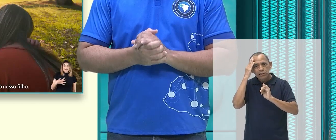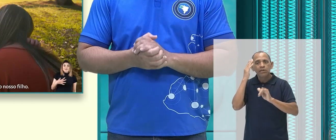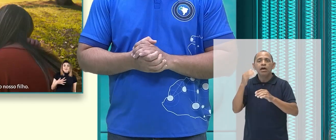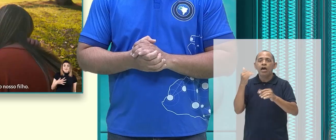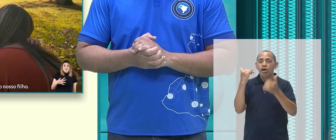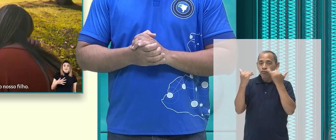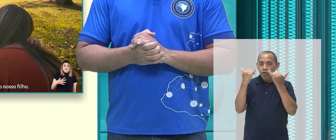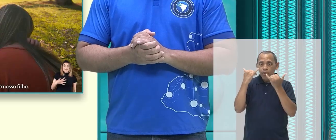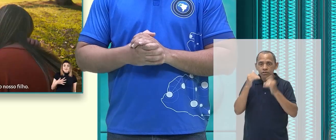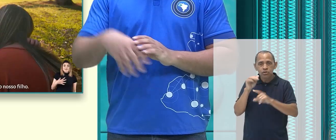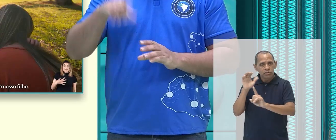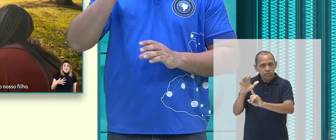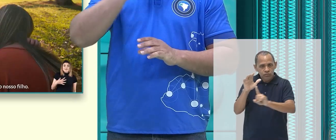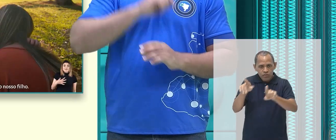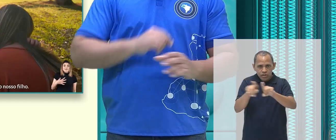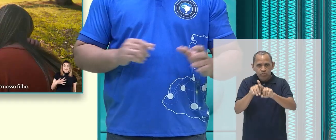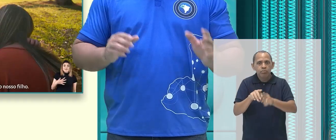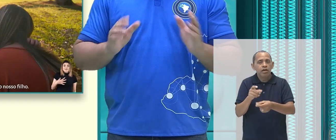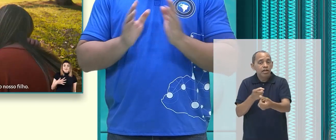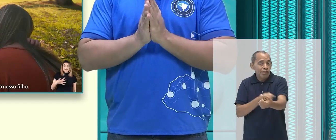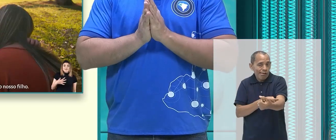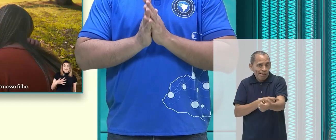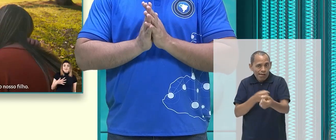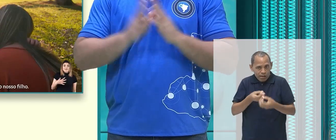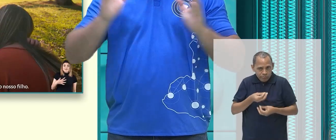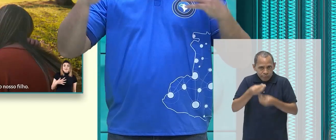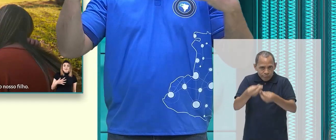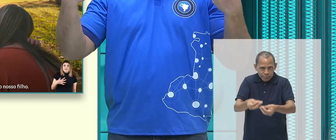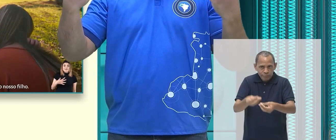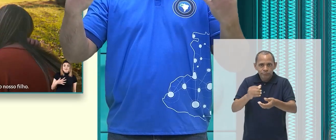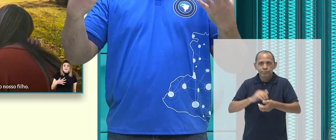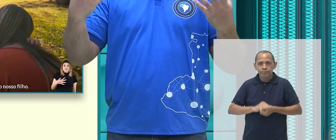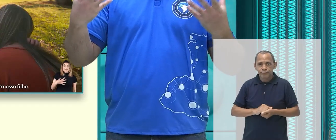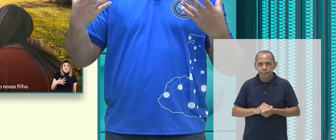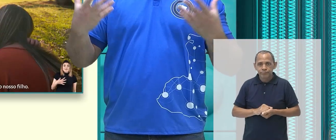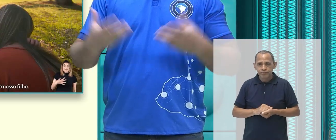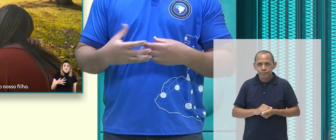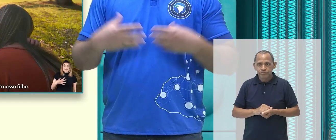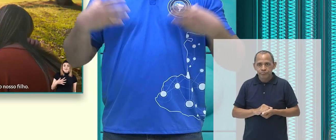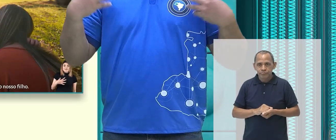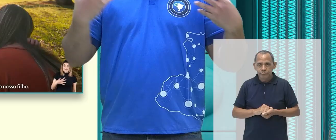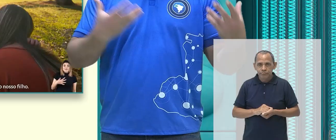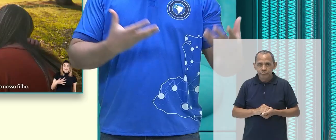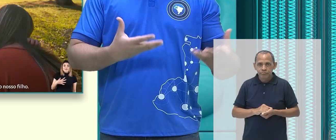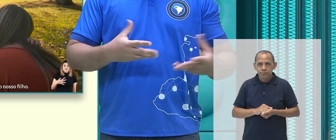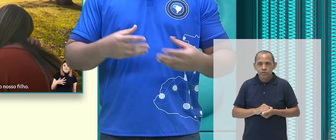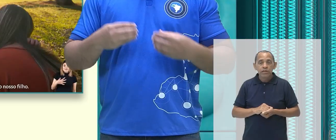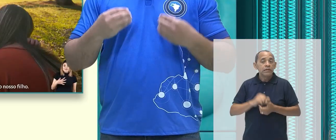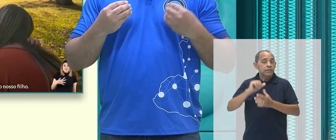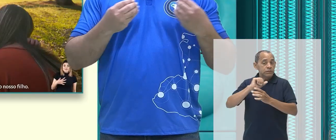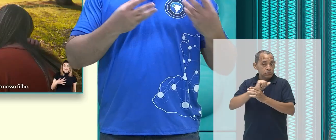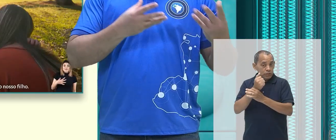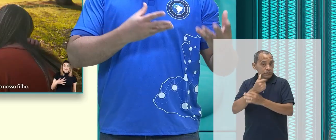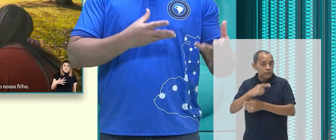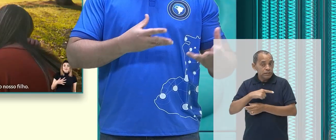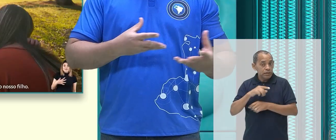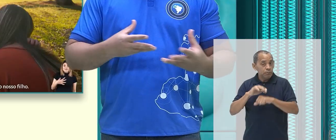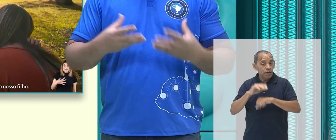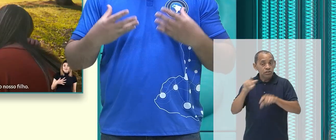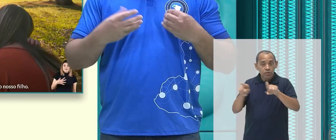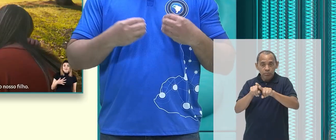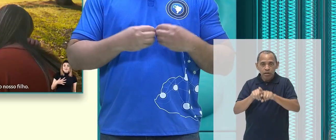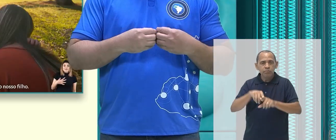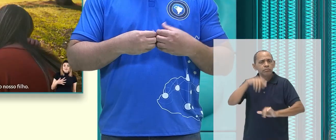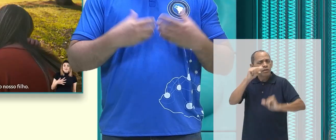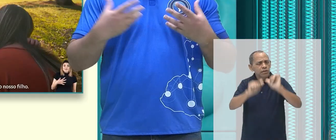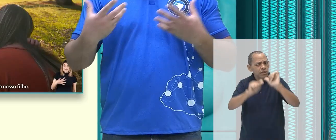doar sangue, ok? Agora, para que a gente possa reforçar tudo isso que nós vimos aqui, analisando o nosso